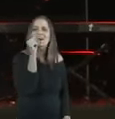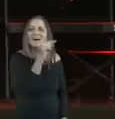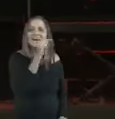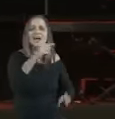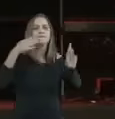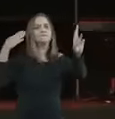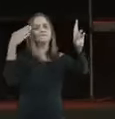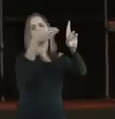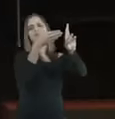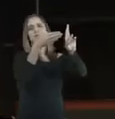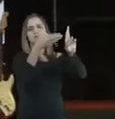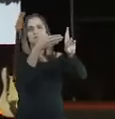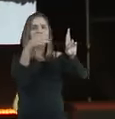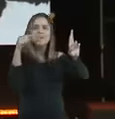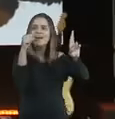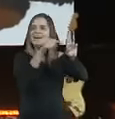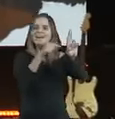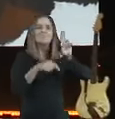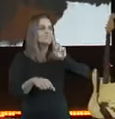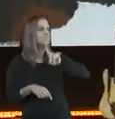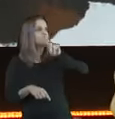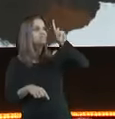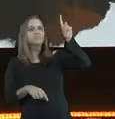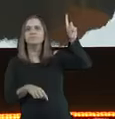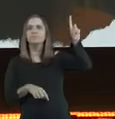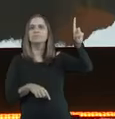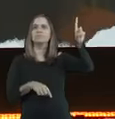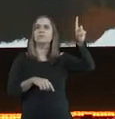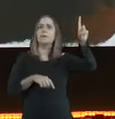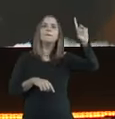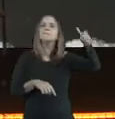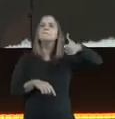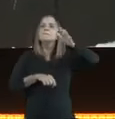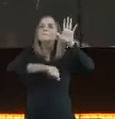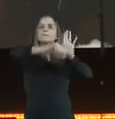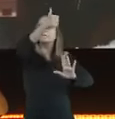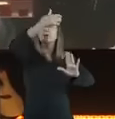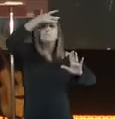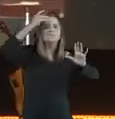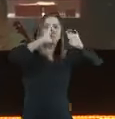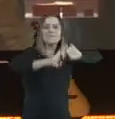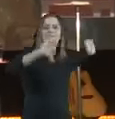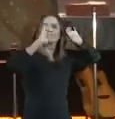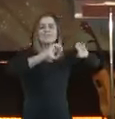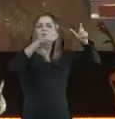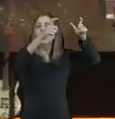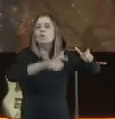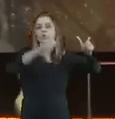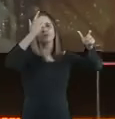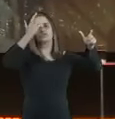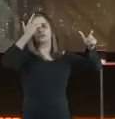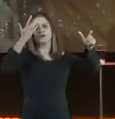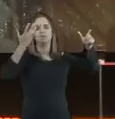Carey, foi por causa do sacrifício dele que as agências missionárias começaram a surgir no mundo inteiro. A igreja começou a entender pelo